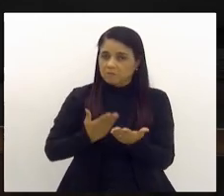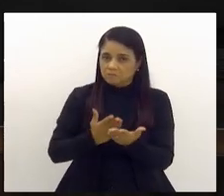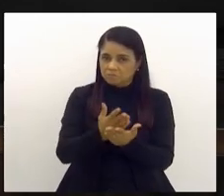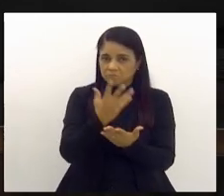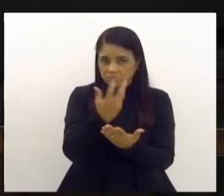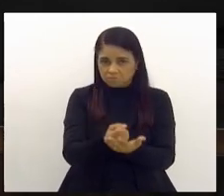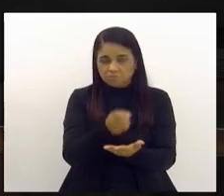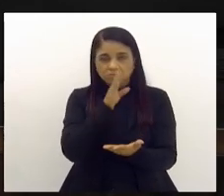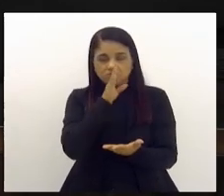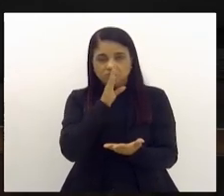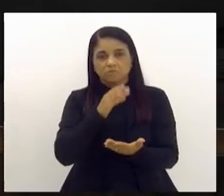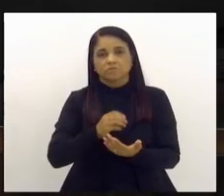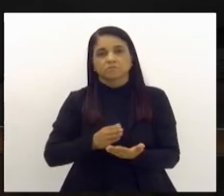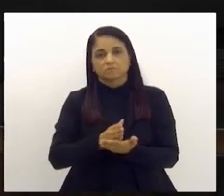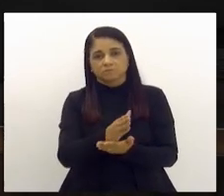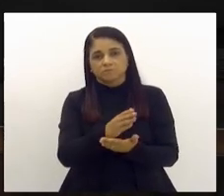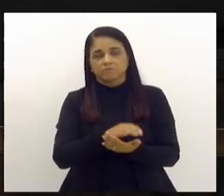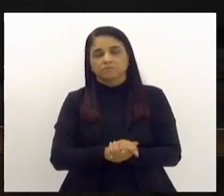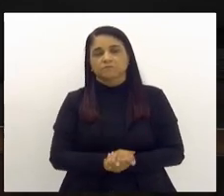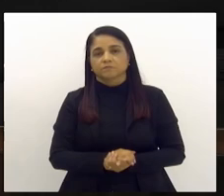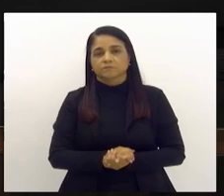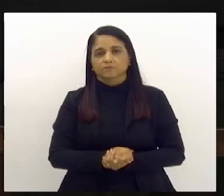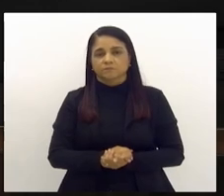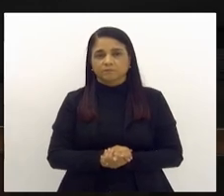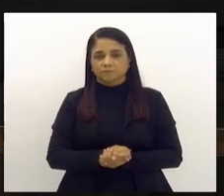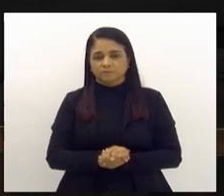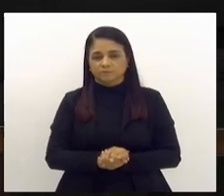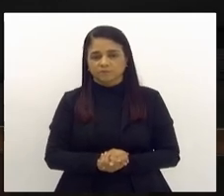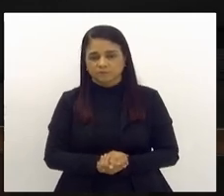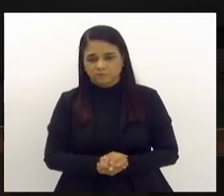estão. Aprovado.